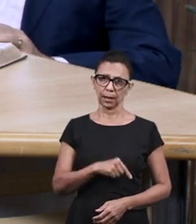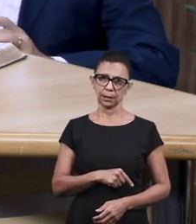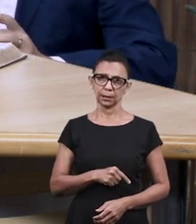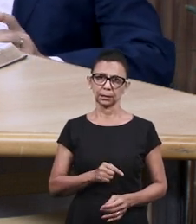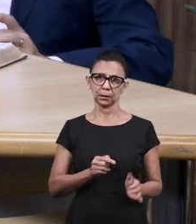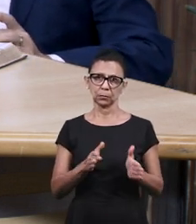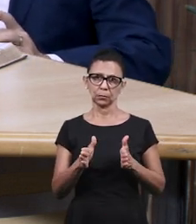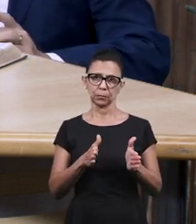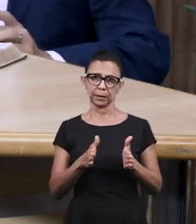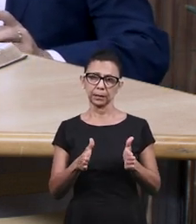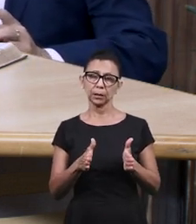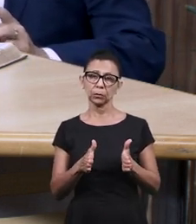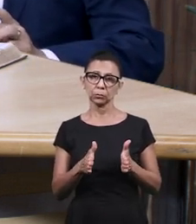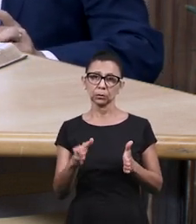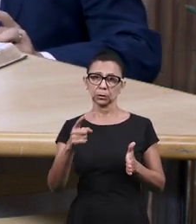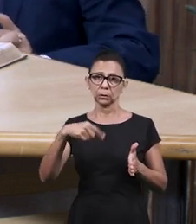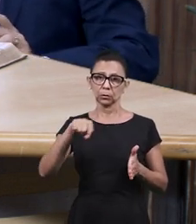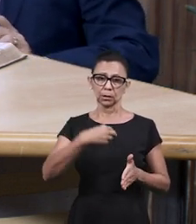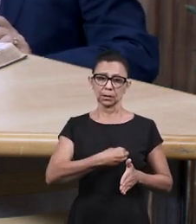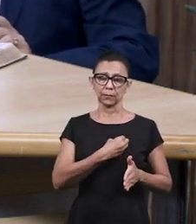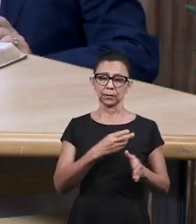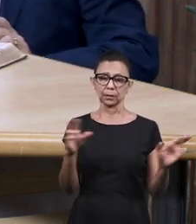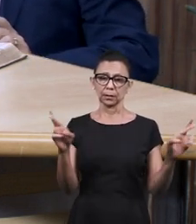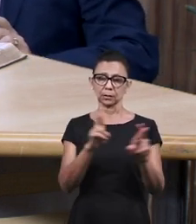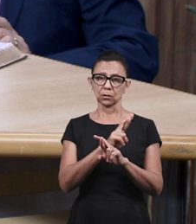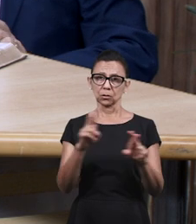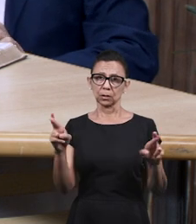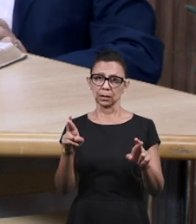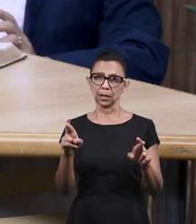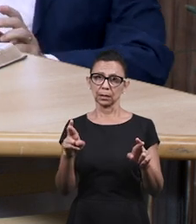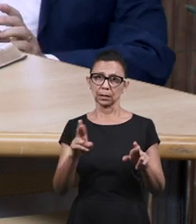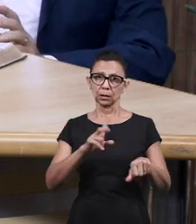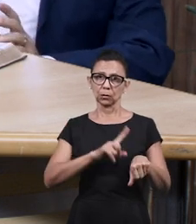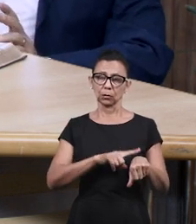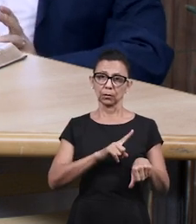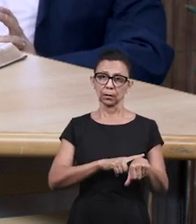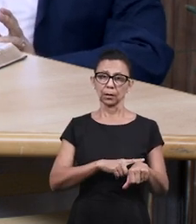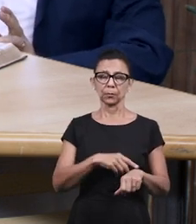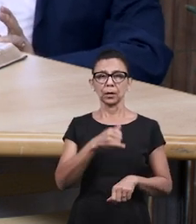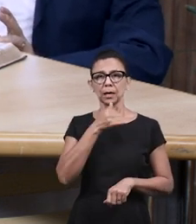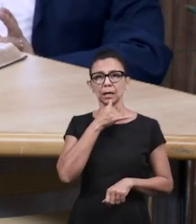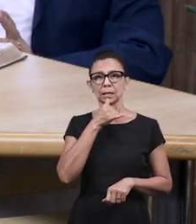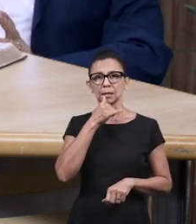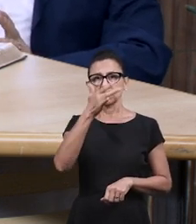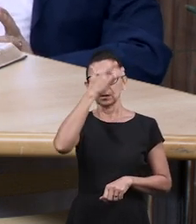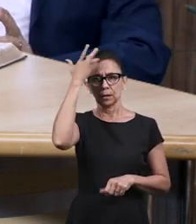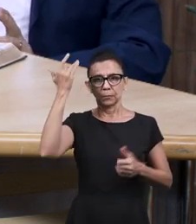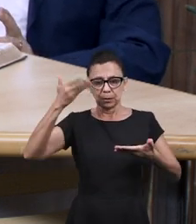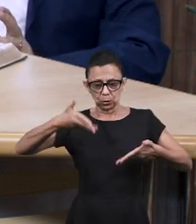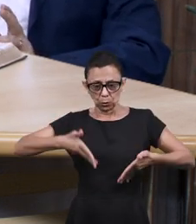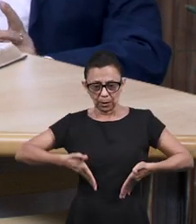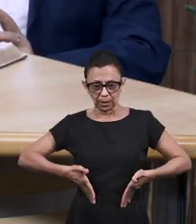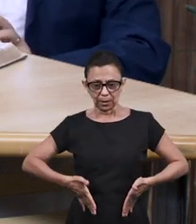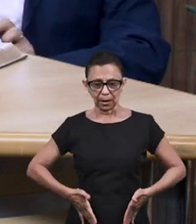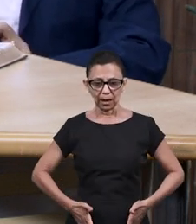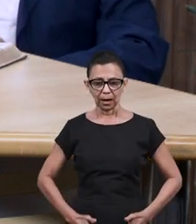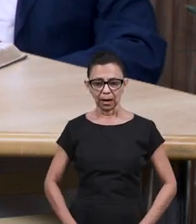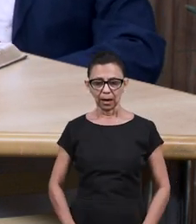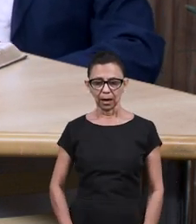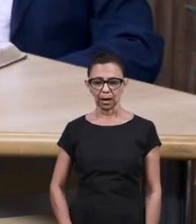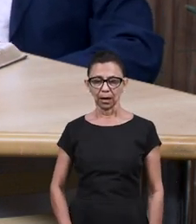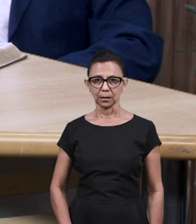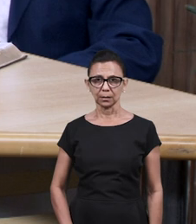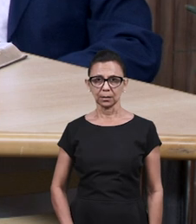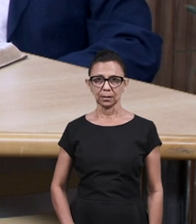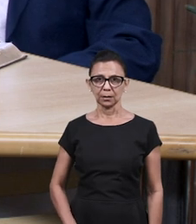está relacionada com o tempo. Então, quando alguém nasce, ele começa a contar o seu tempo